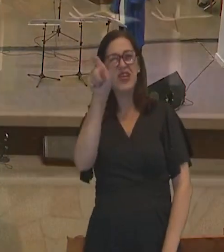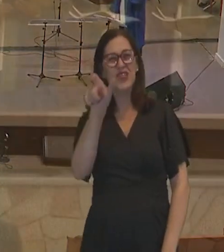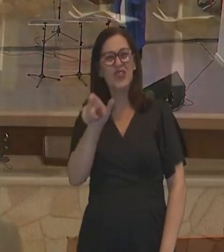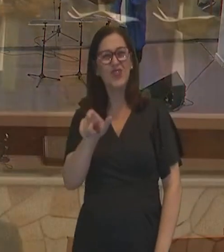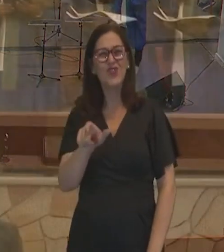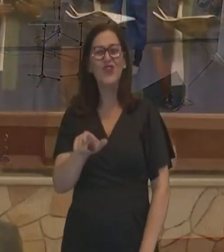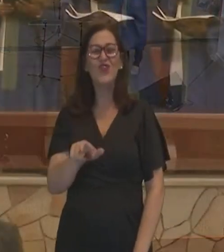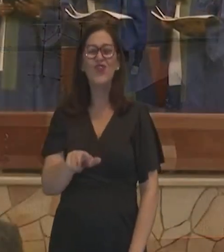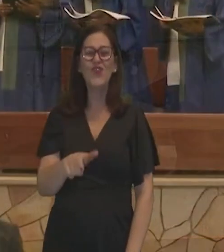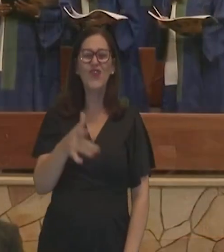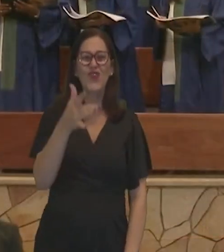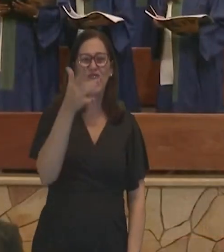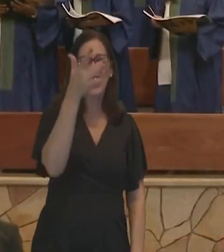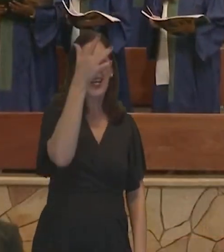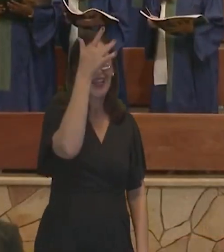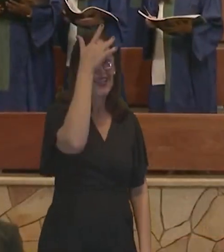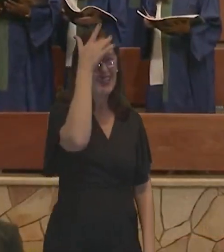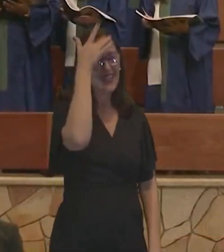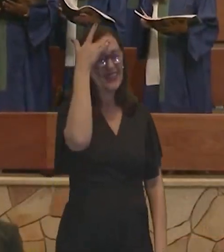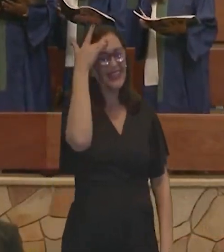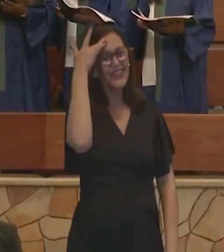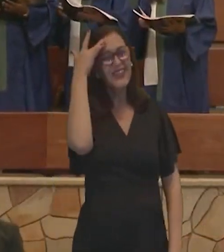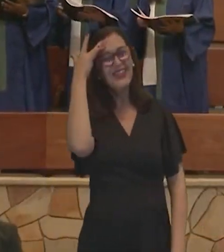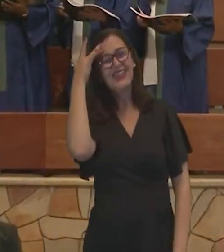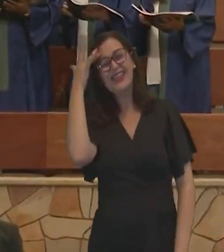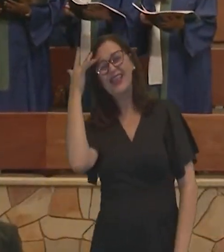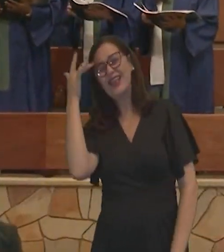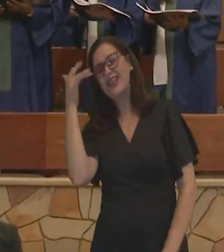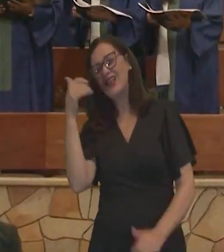Orando Alguém